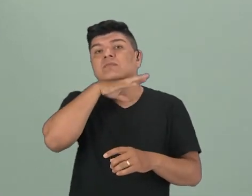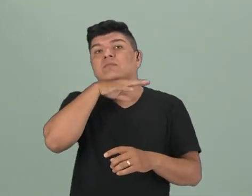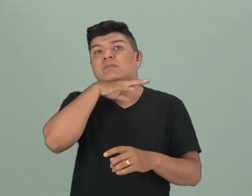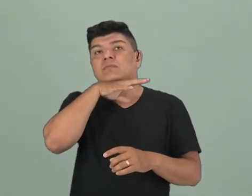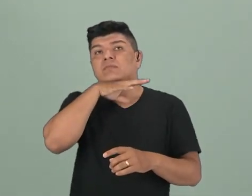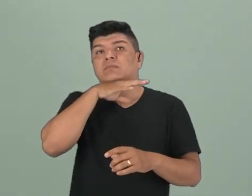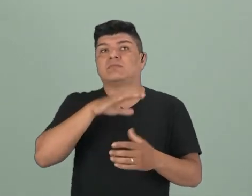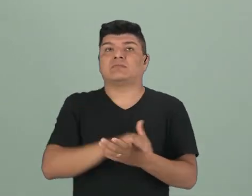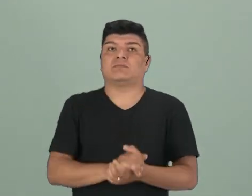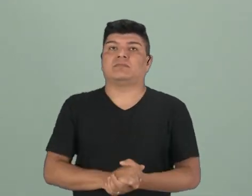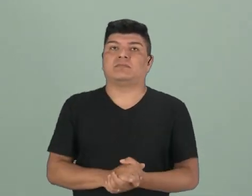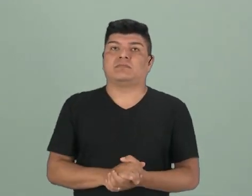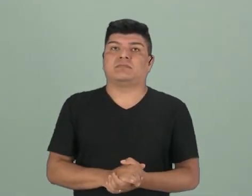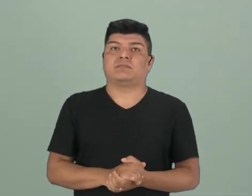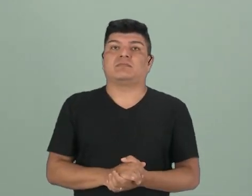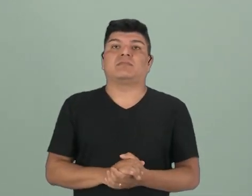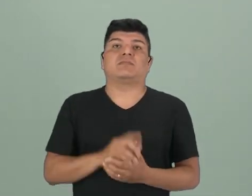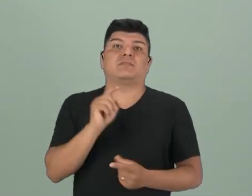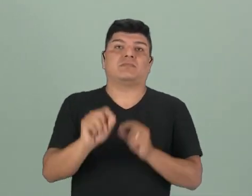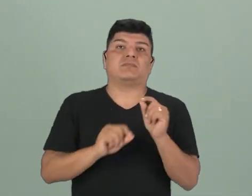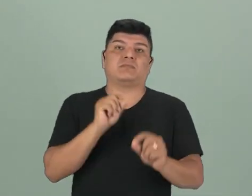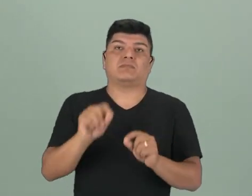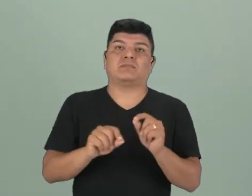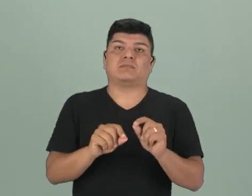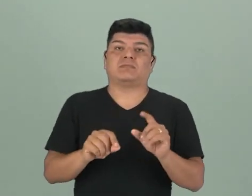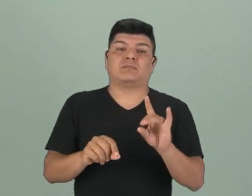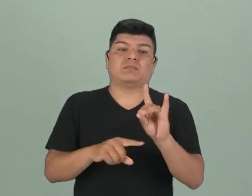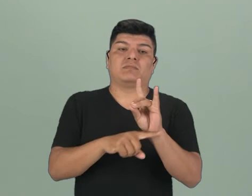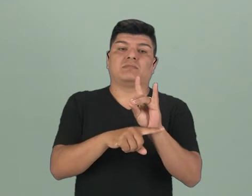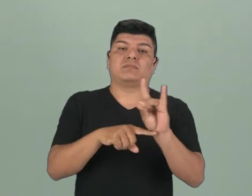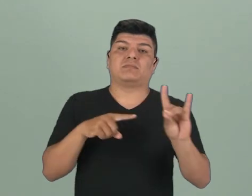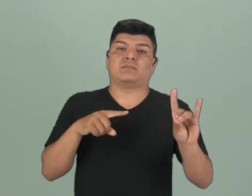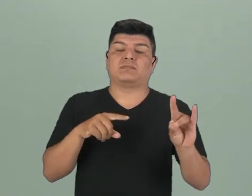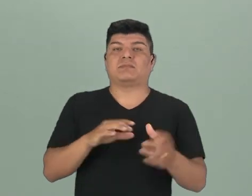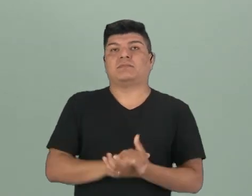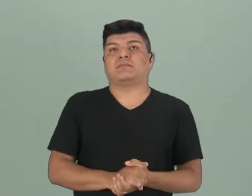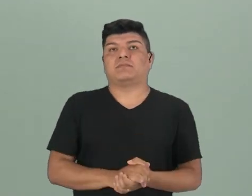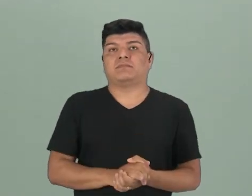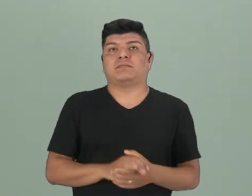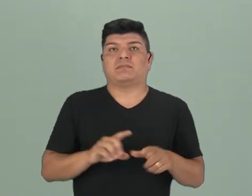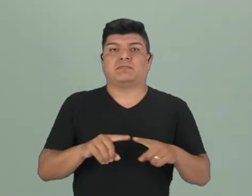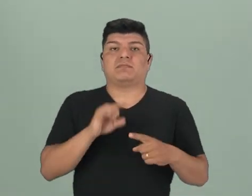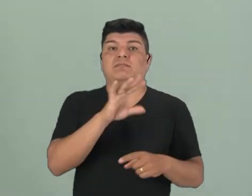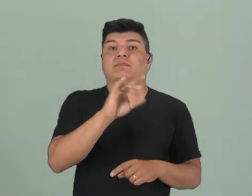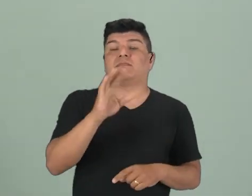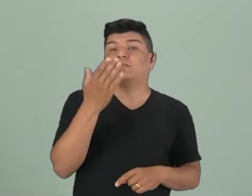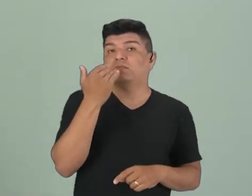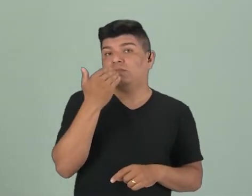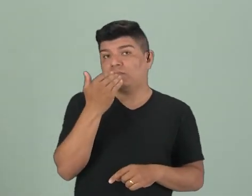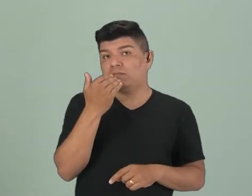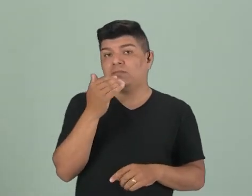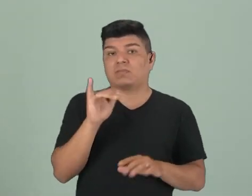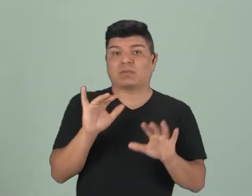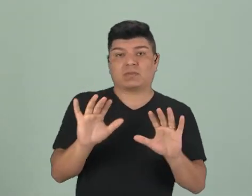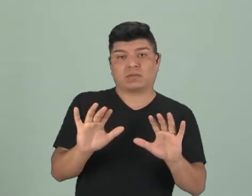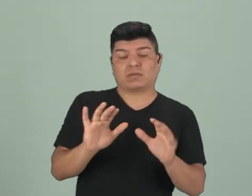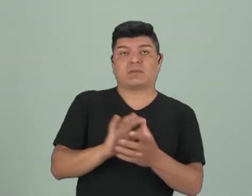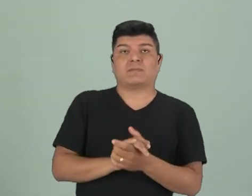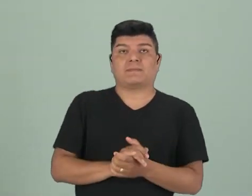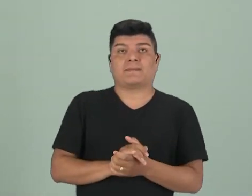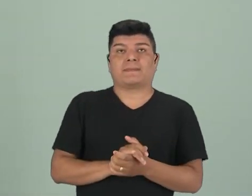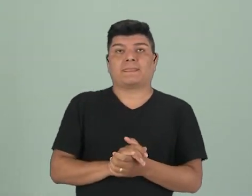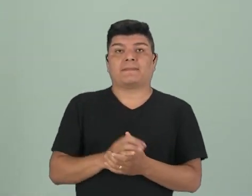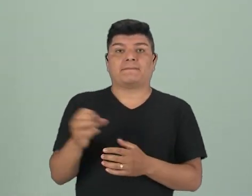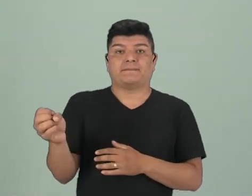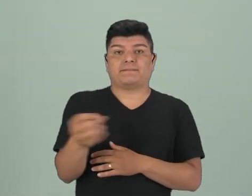animais chama de carnívoro. Mas quando cada um vai se alimentando, olha só, eu vou colocar